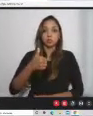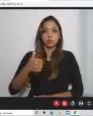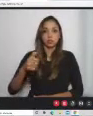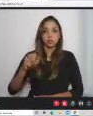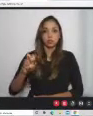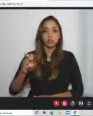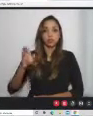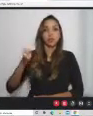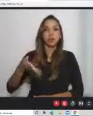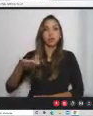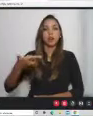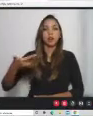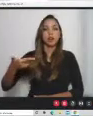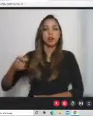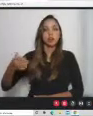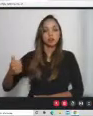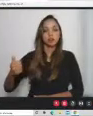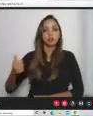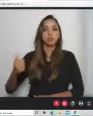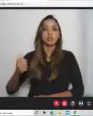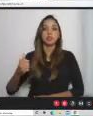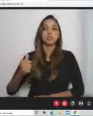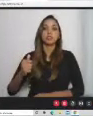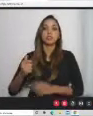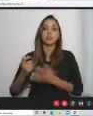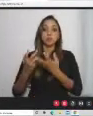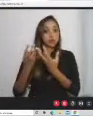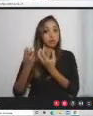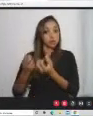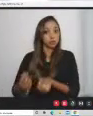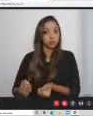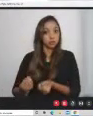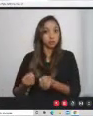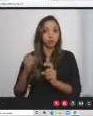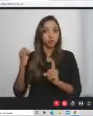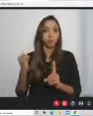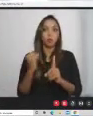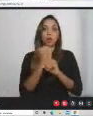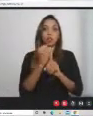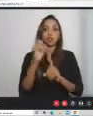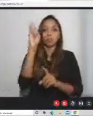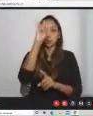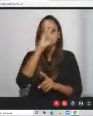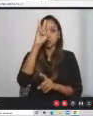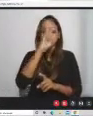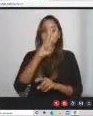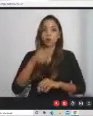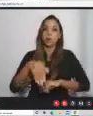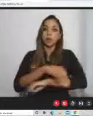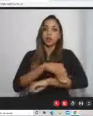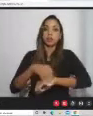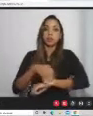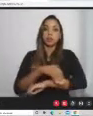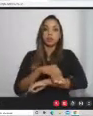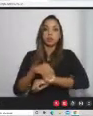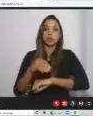declara sobre o reconhecimento como parte do patrimônio histórico municipal a Avenida Senador João Câmara.